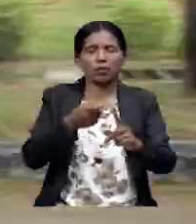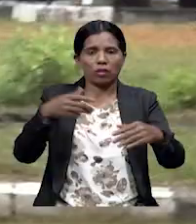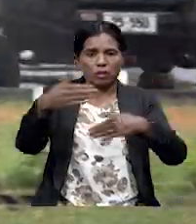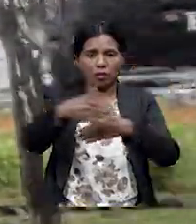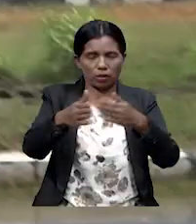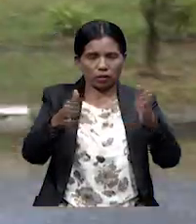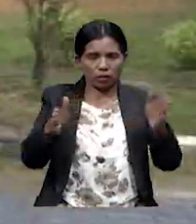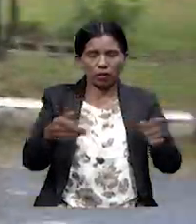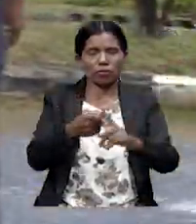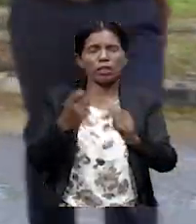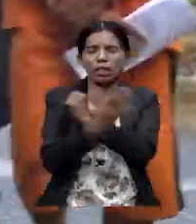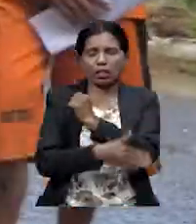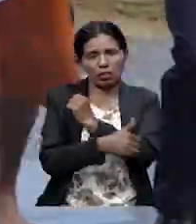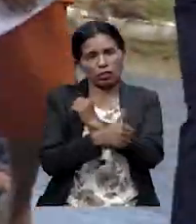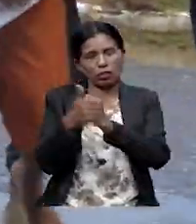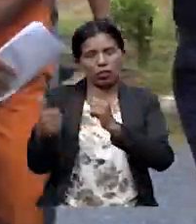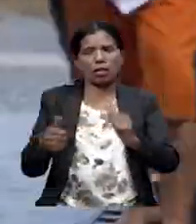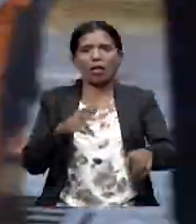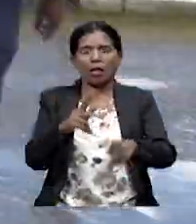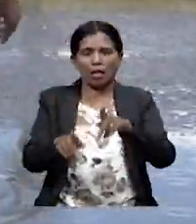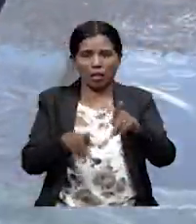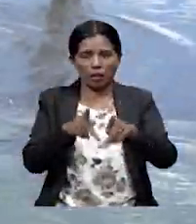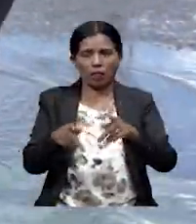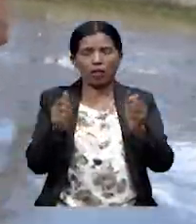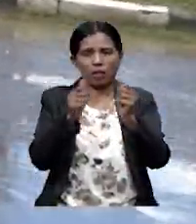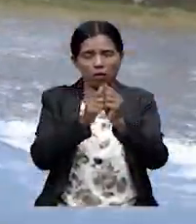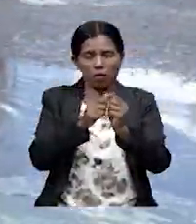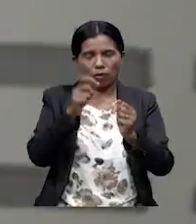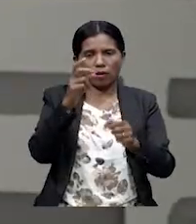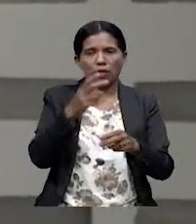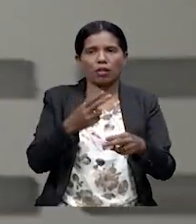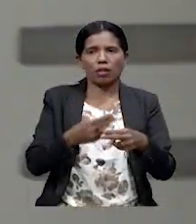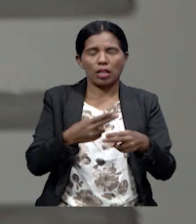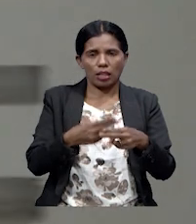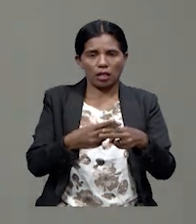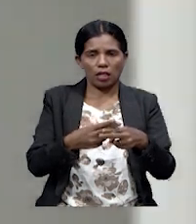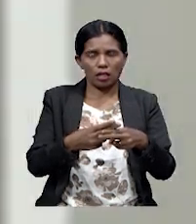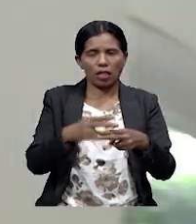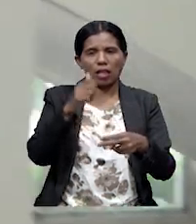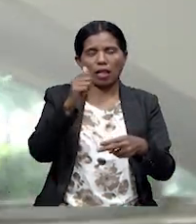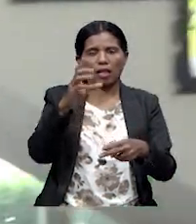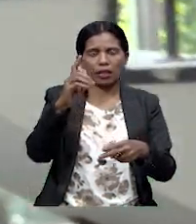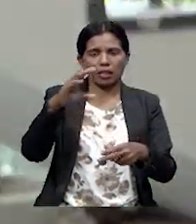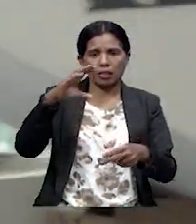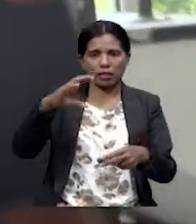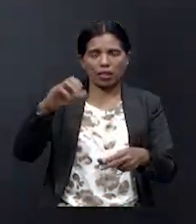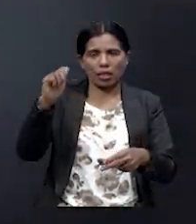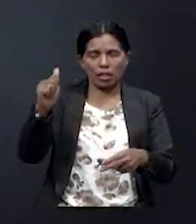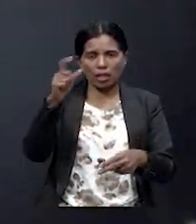husi stranger no sida daun ida ne ho identidade kodiku ADCA ida